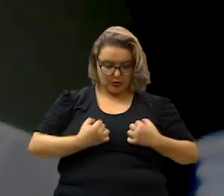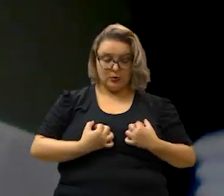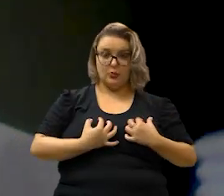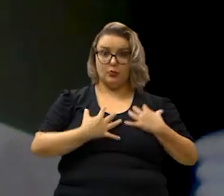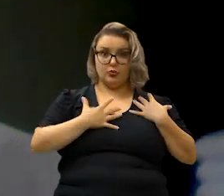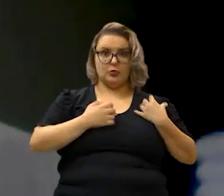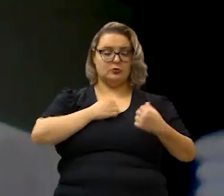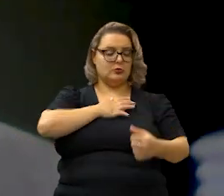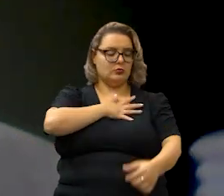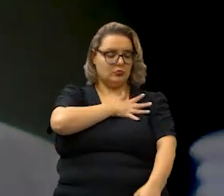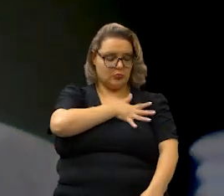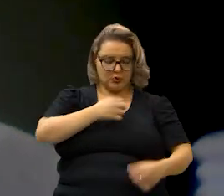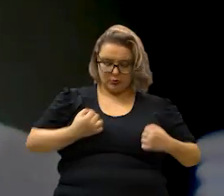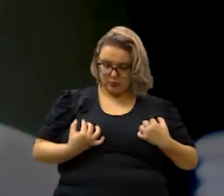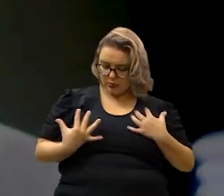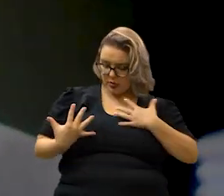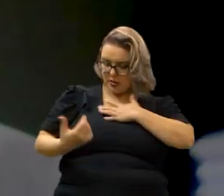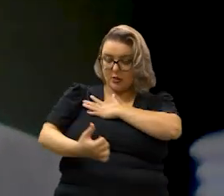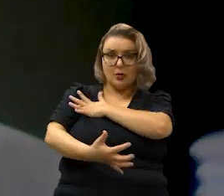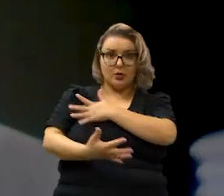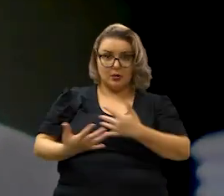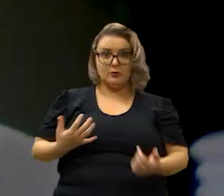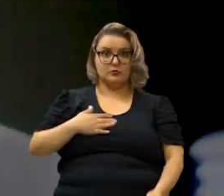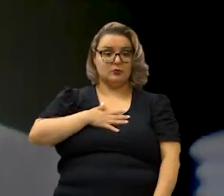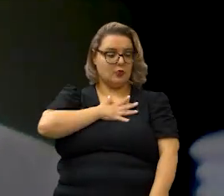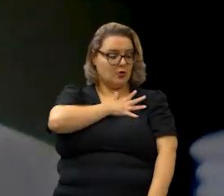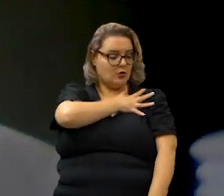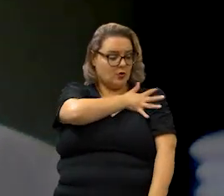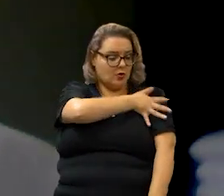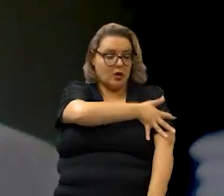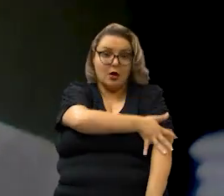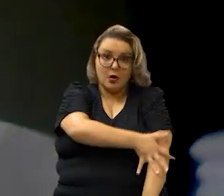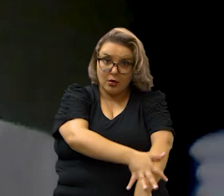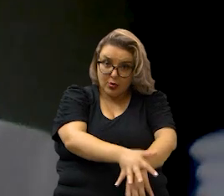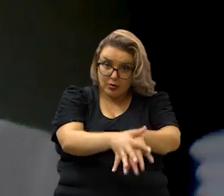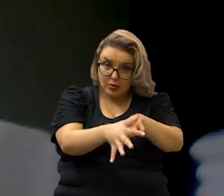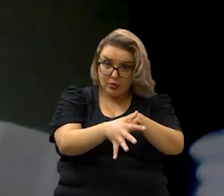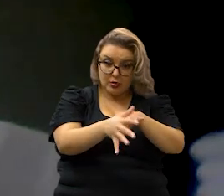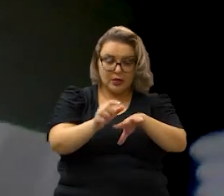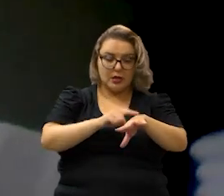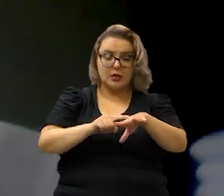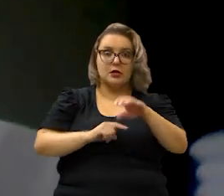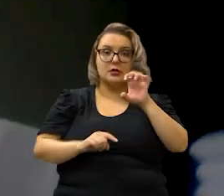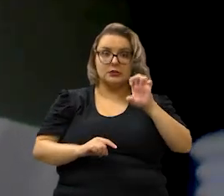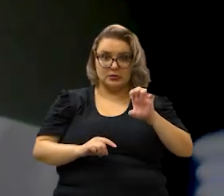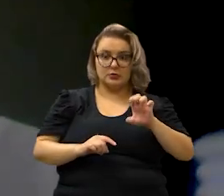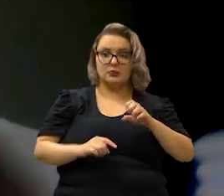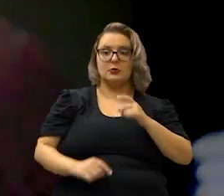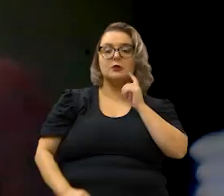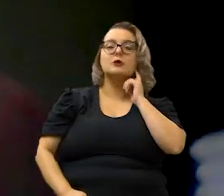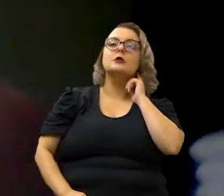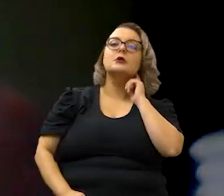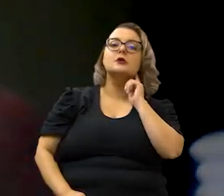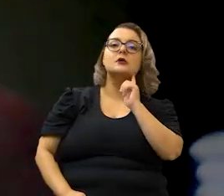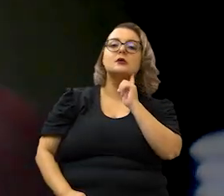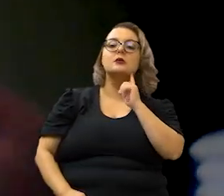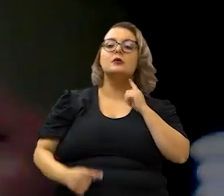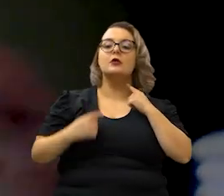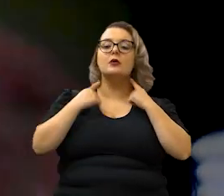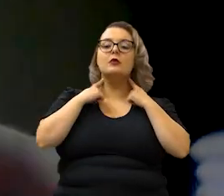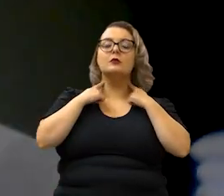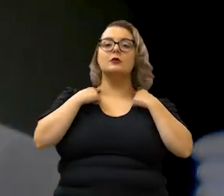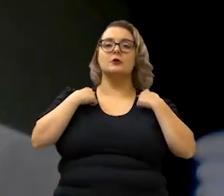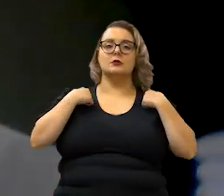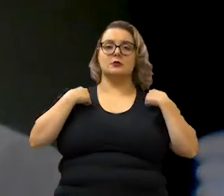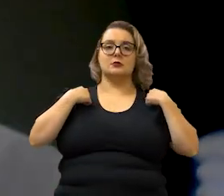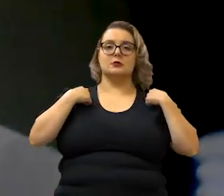irradiar para o membro superior esquerdo, para a mandíbula ou para o dorso.